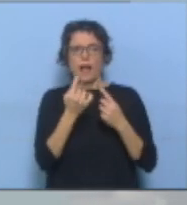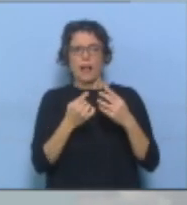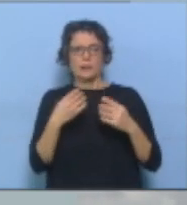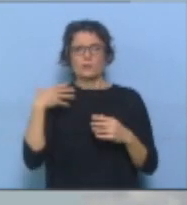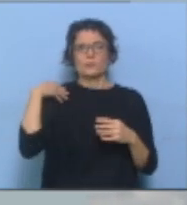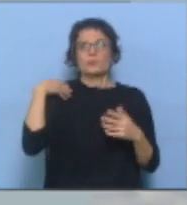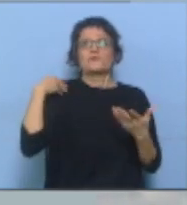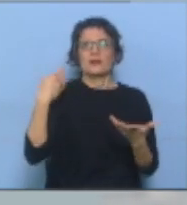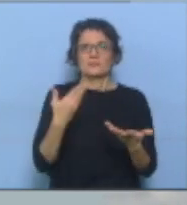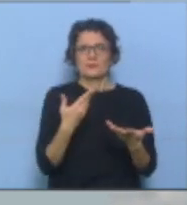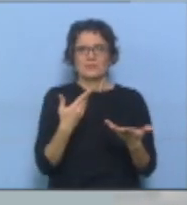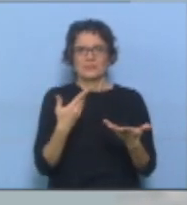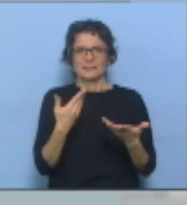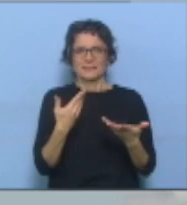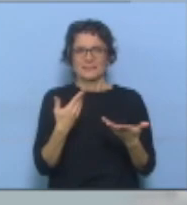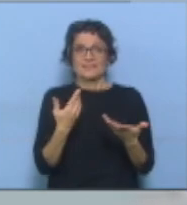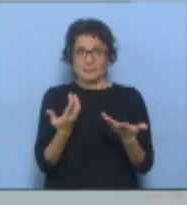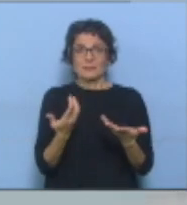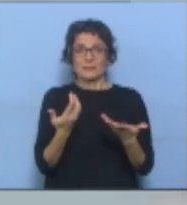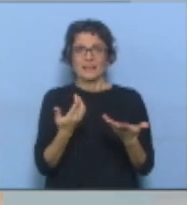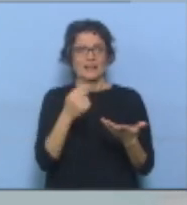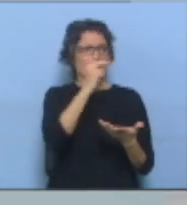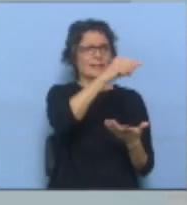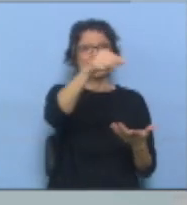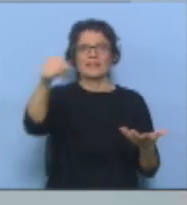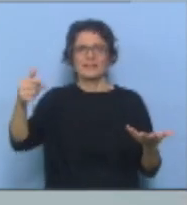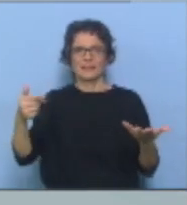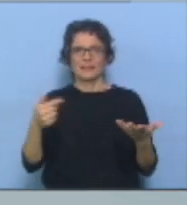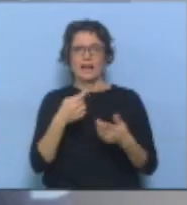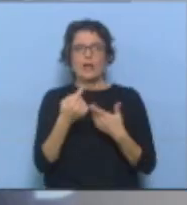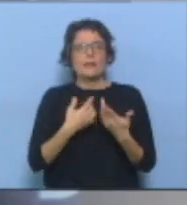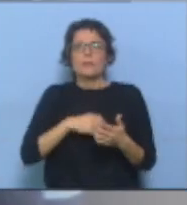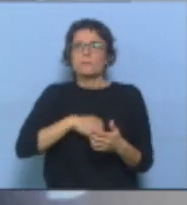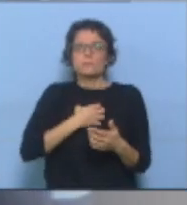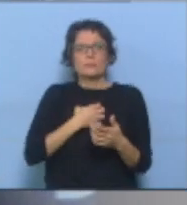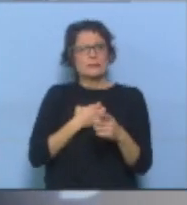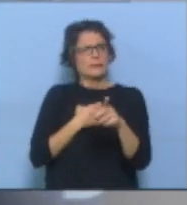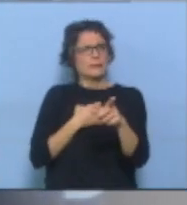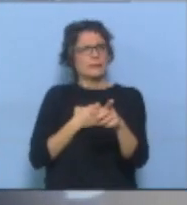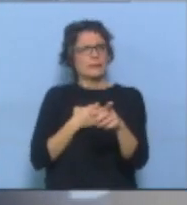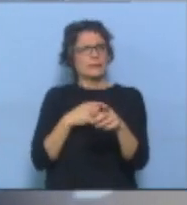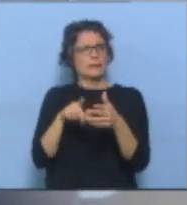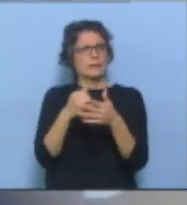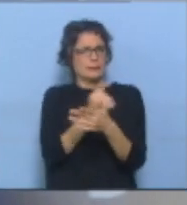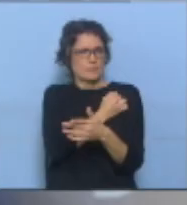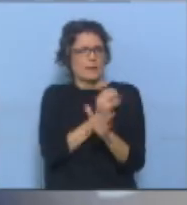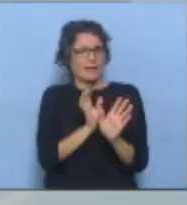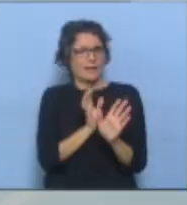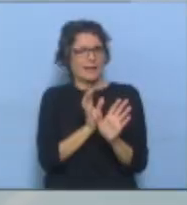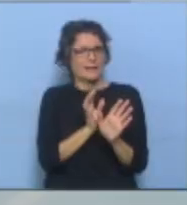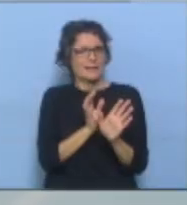que está a acontecer há não sei quantos mil anos. Sentimos sempre em casa, também, quando lá entramos. E há esse sentido,